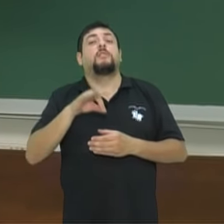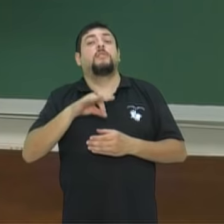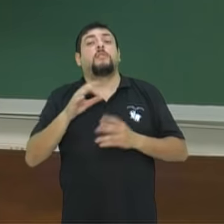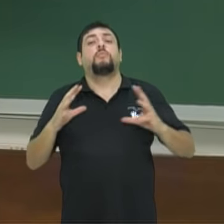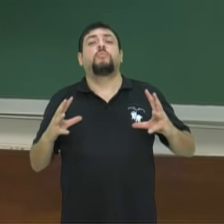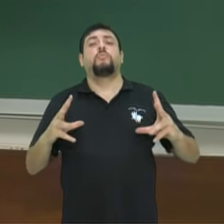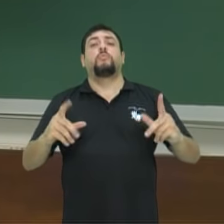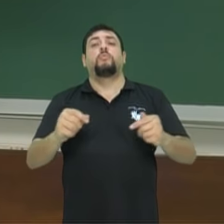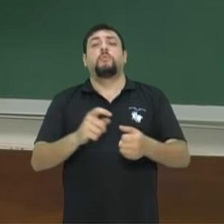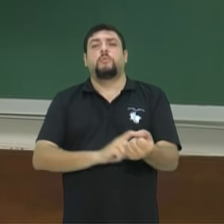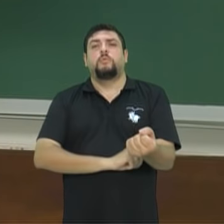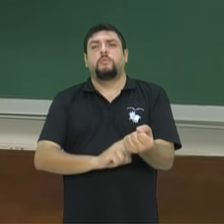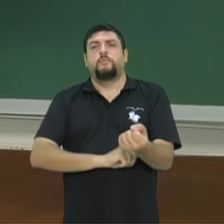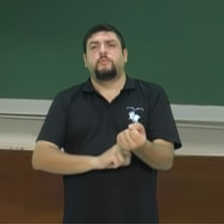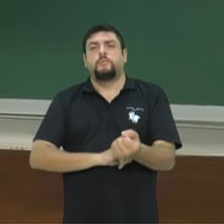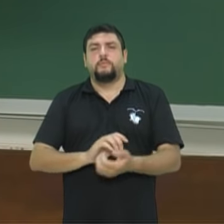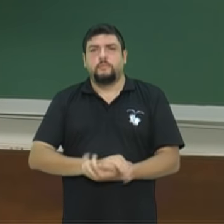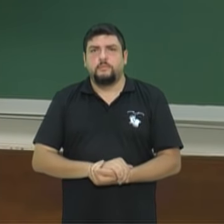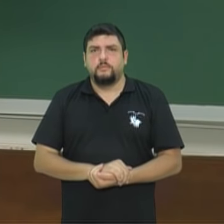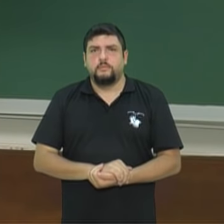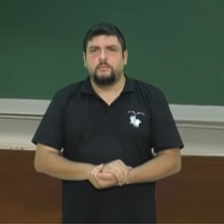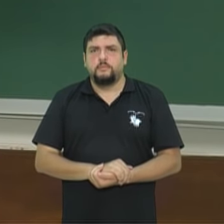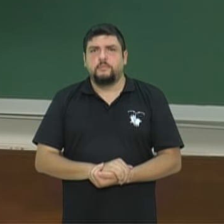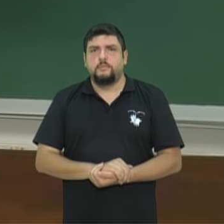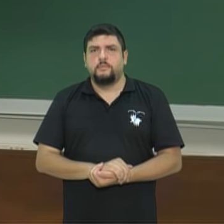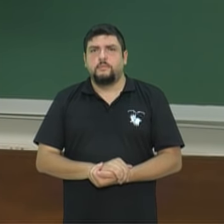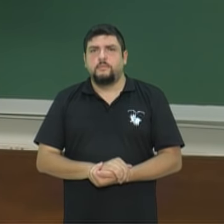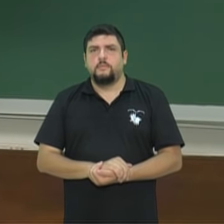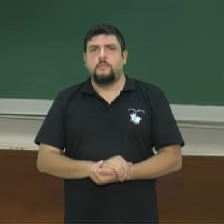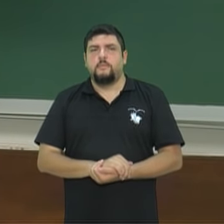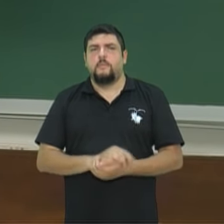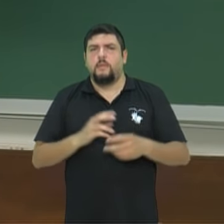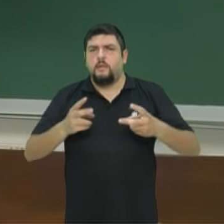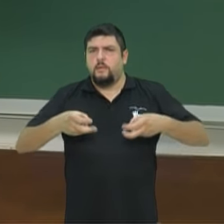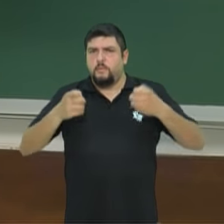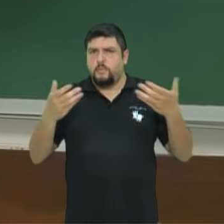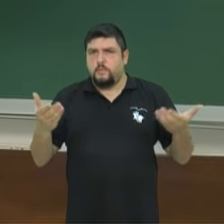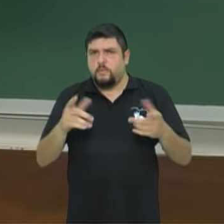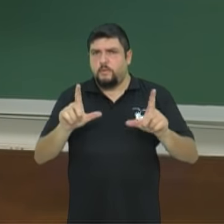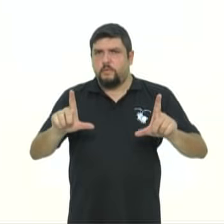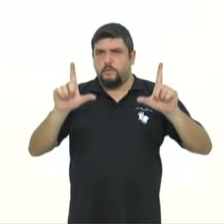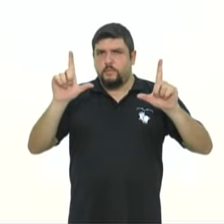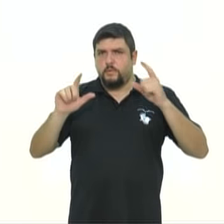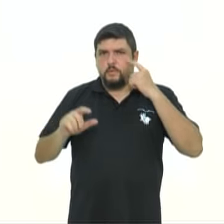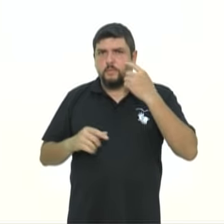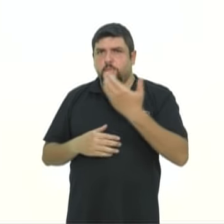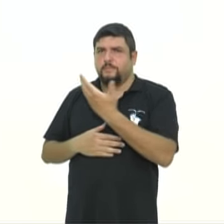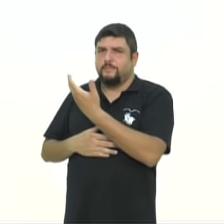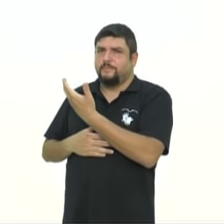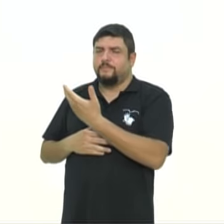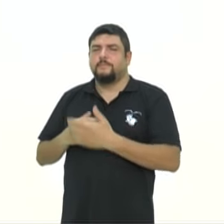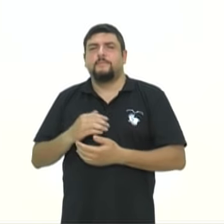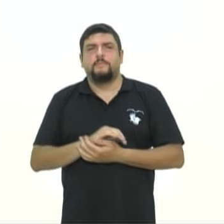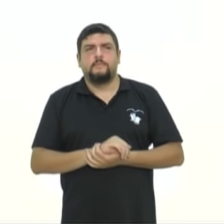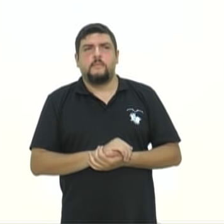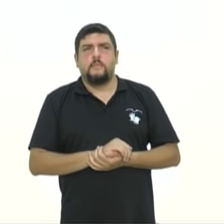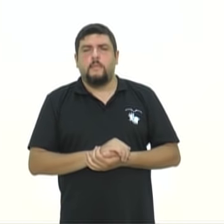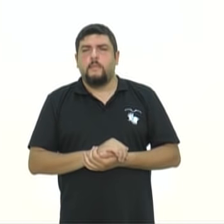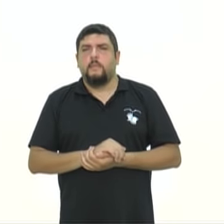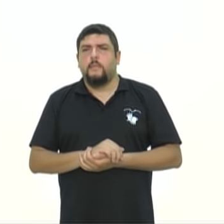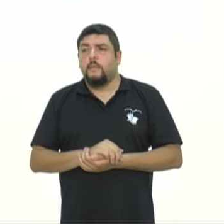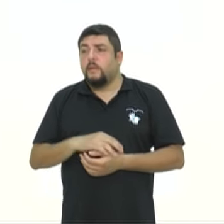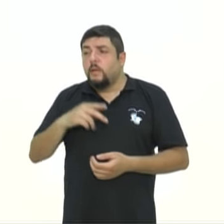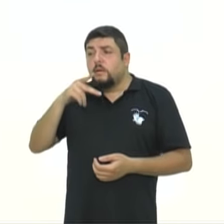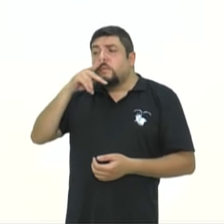tanto nervosismo. Observem aqui agora essa charge, né? Então, a gente tem aqui, pai, preciso de dinheiro